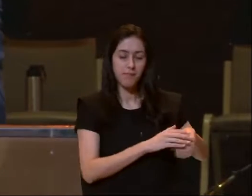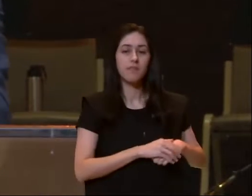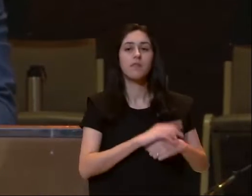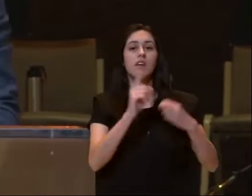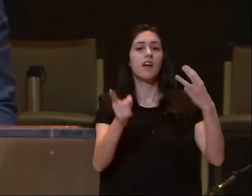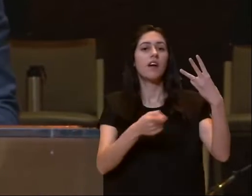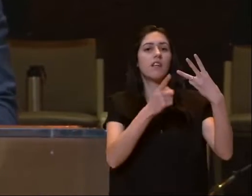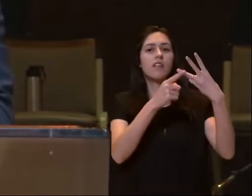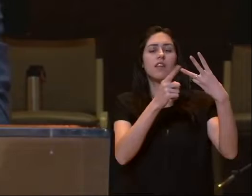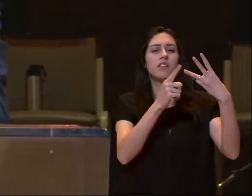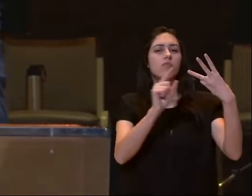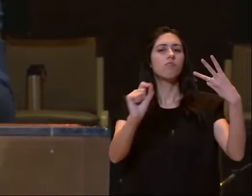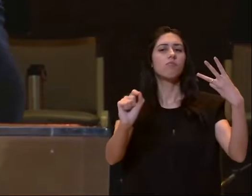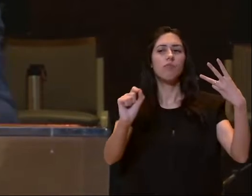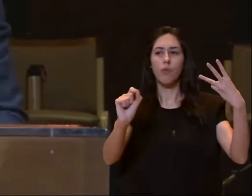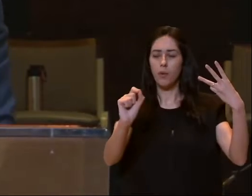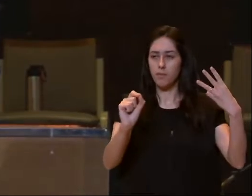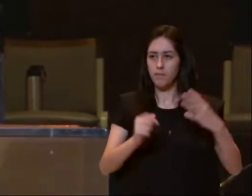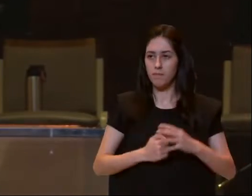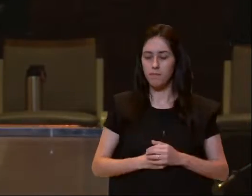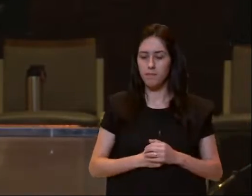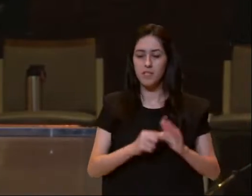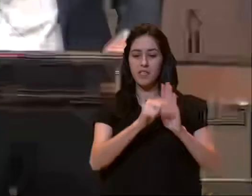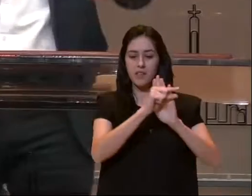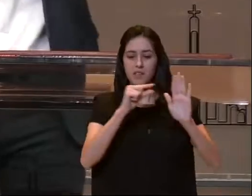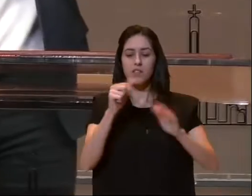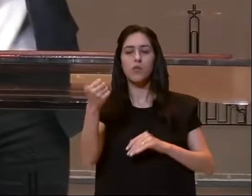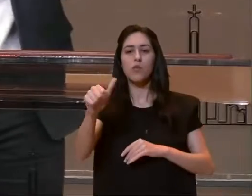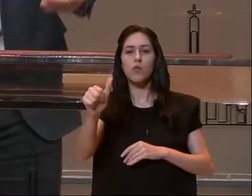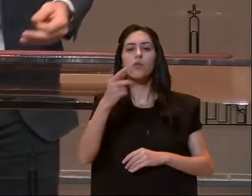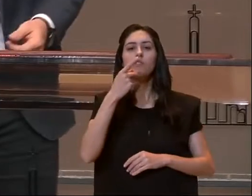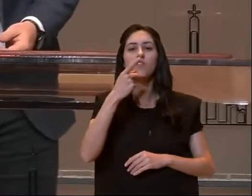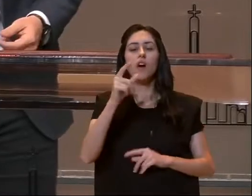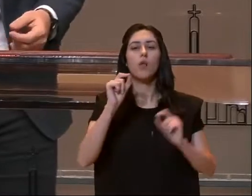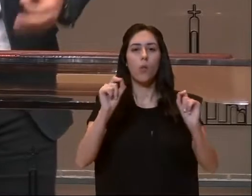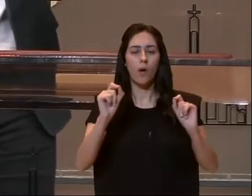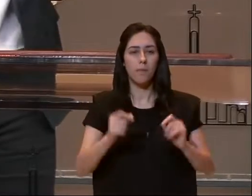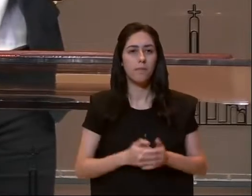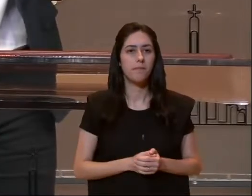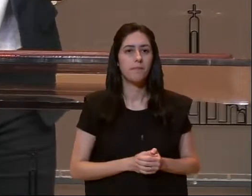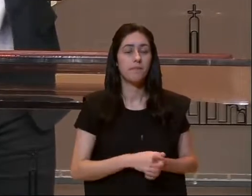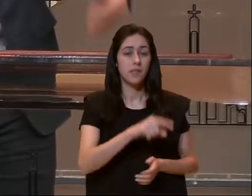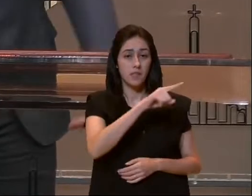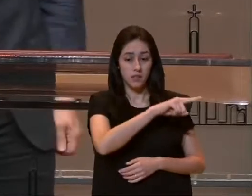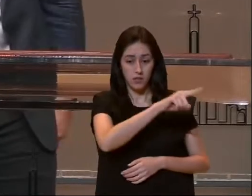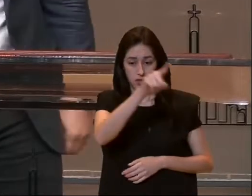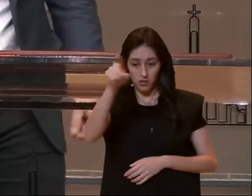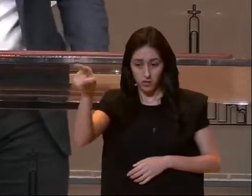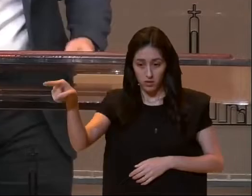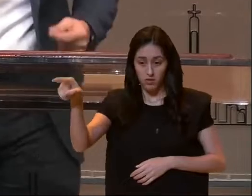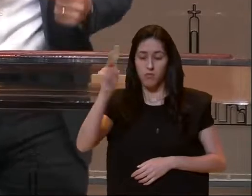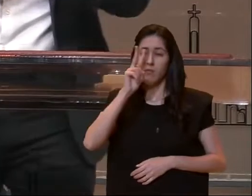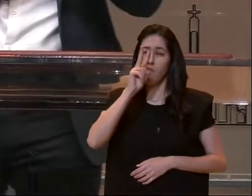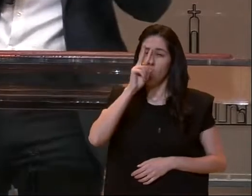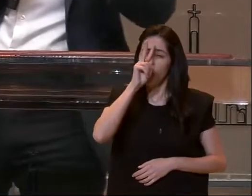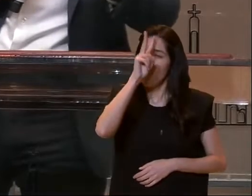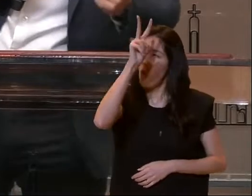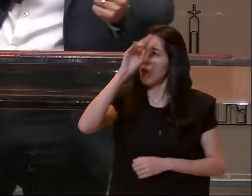Terceiro transbordamento, versículo 11. Sejam sendo fortalecidos